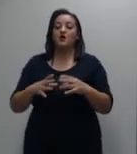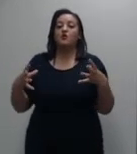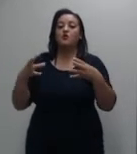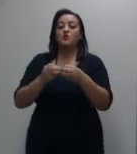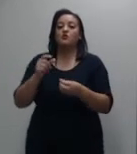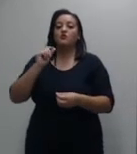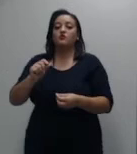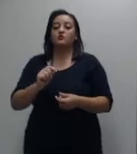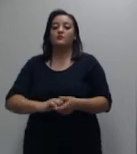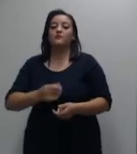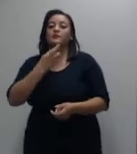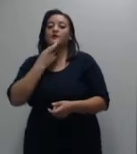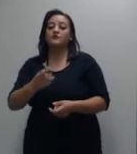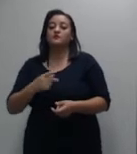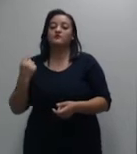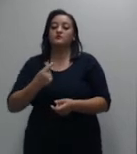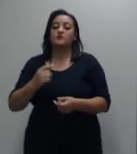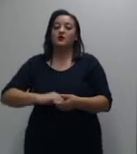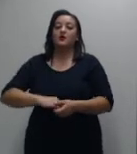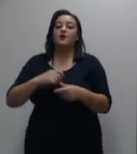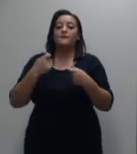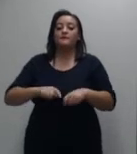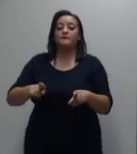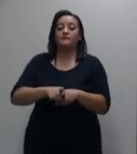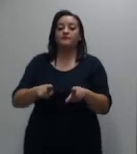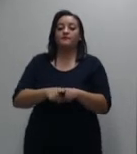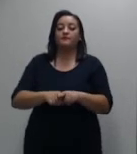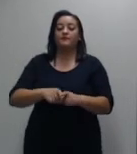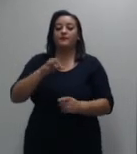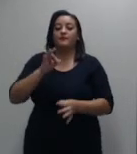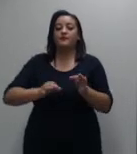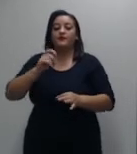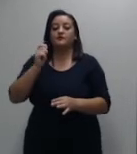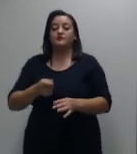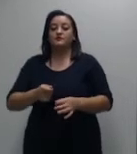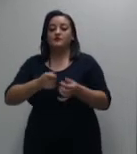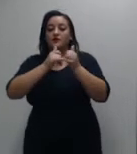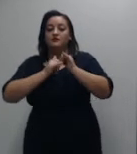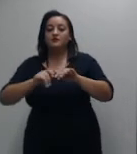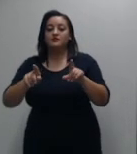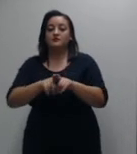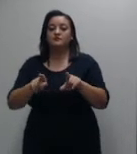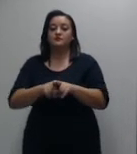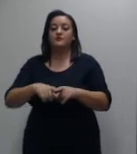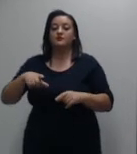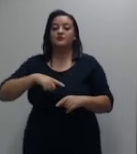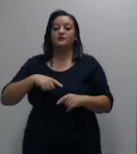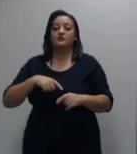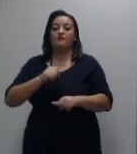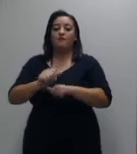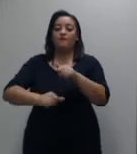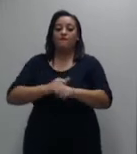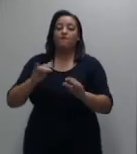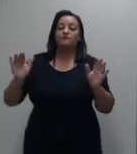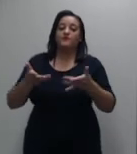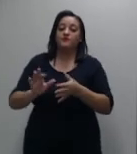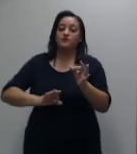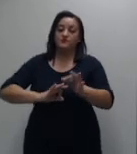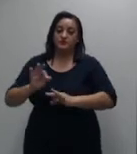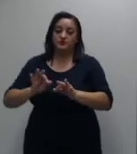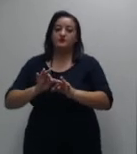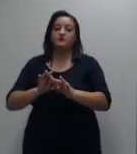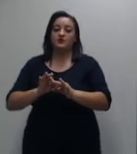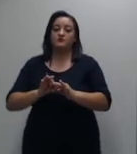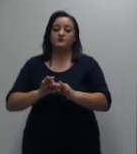que o resultado útil que poderia diverta sentença declaratória esse lugar já foi devidamente alcançado